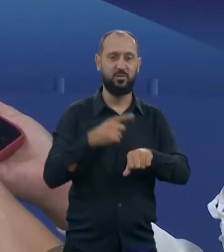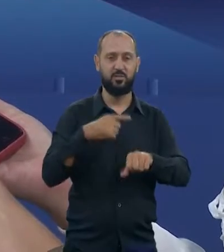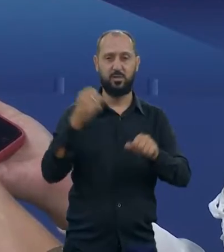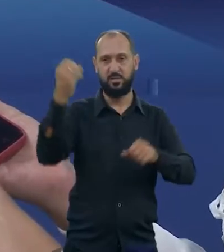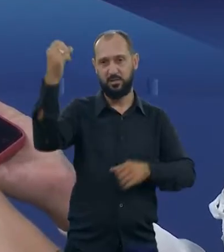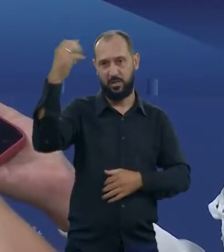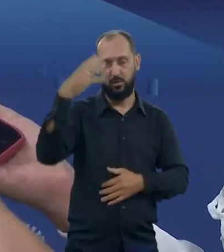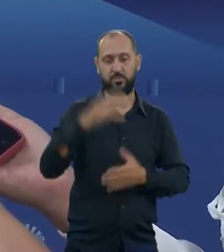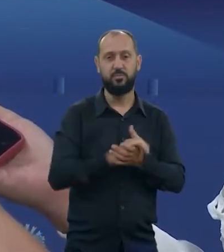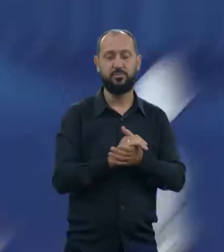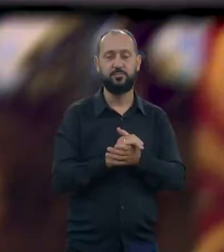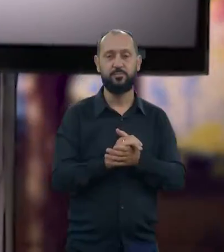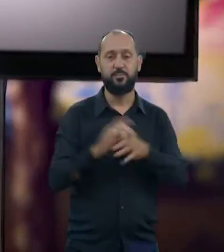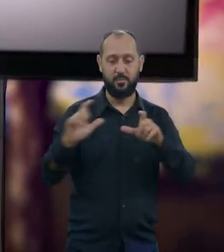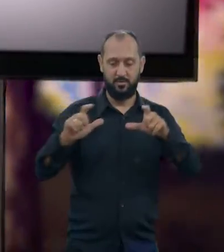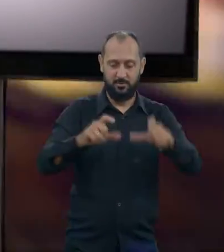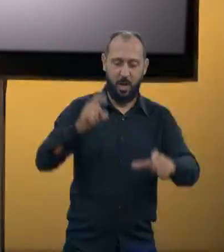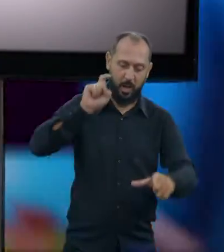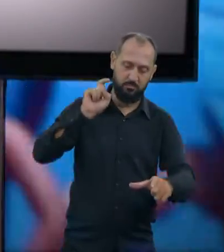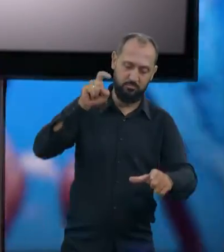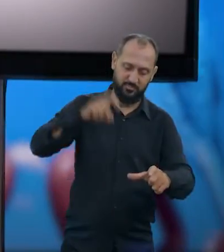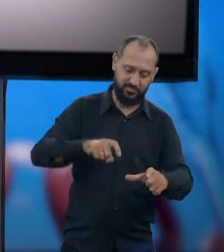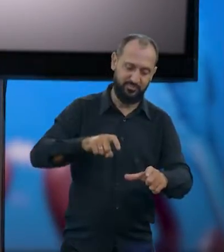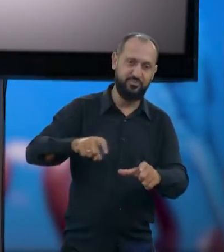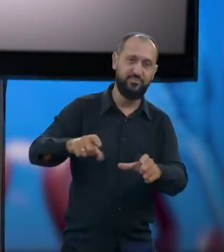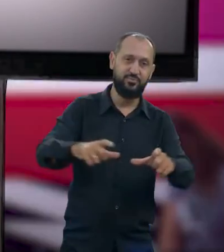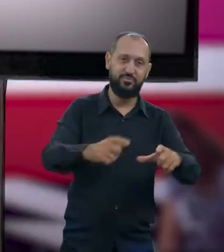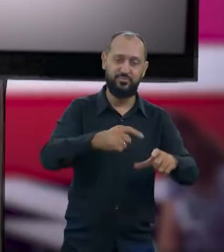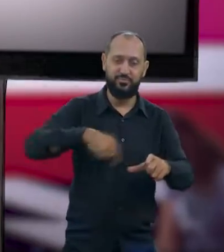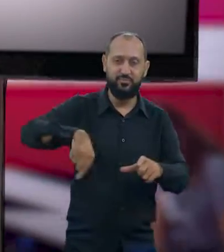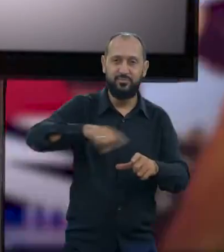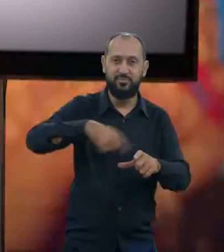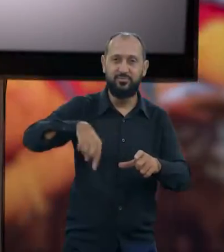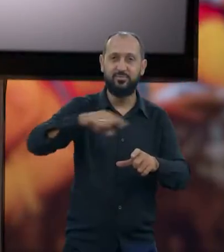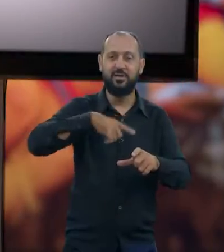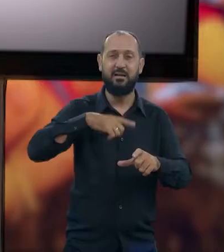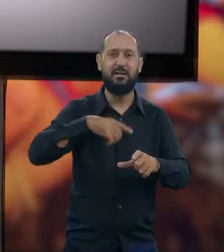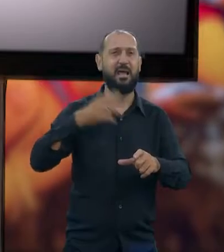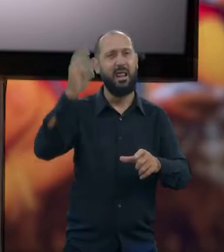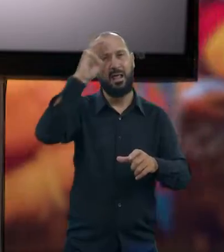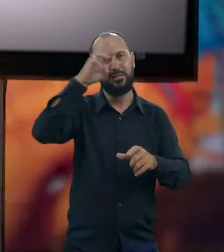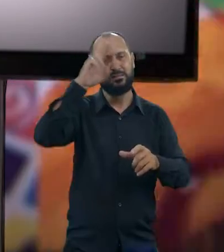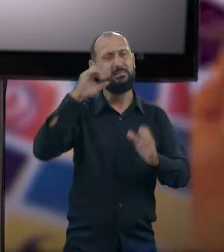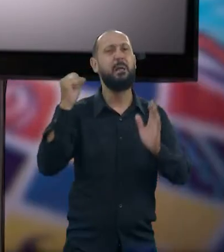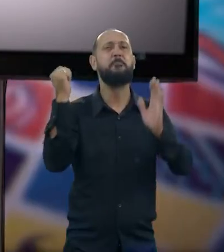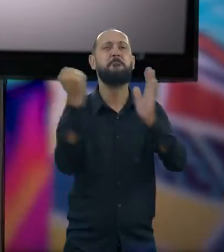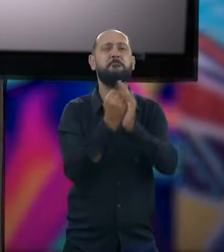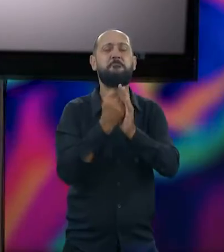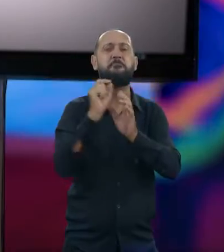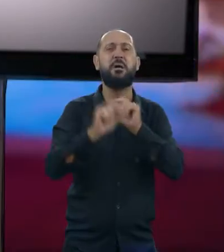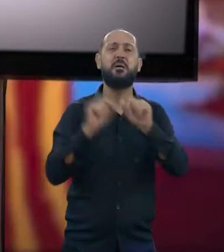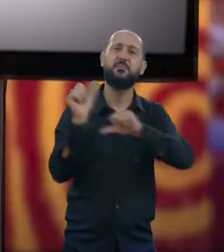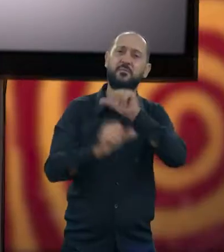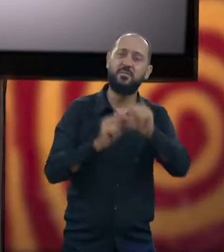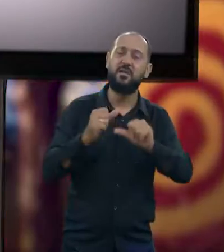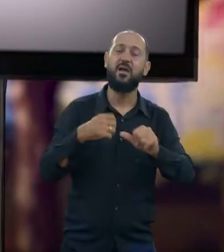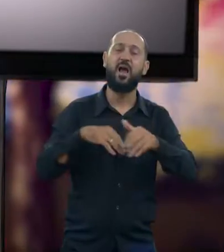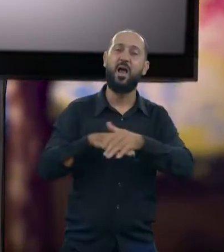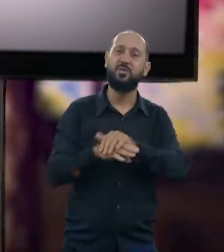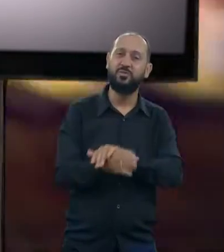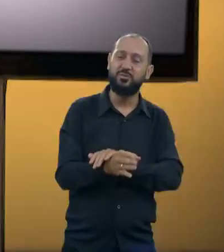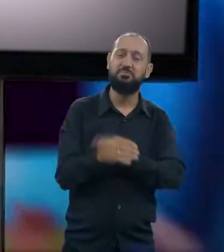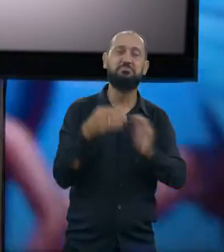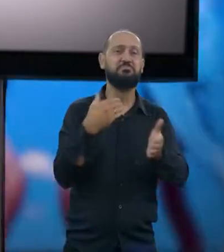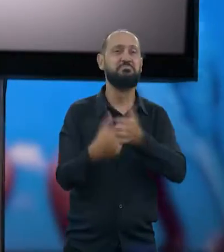né, quando recebem essa luz, né? O disco de vinil é considerado um marco histórico do entretenimento musical, ajudando a